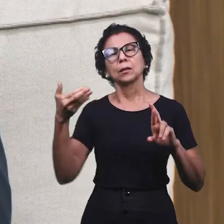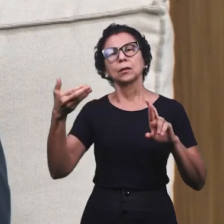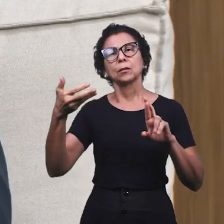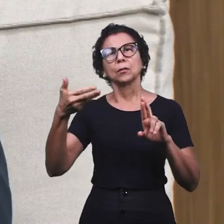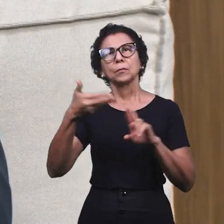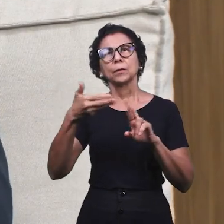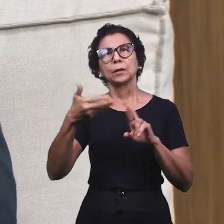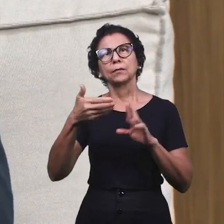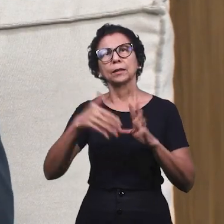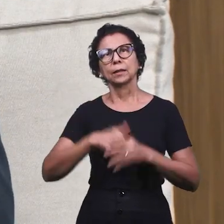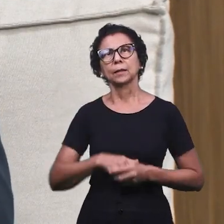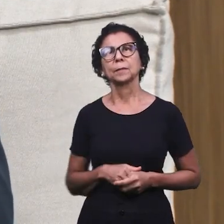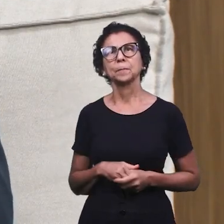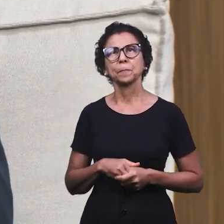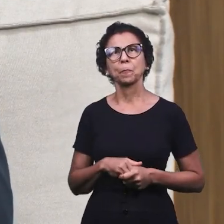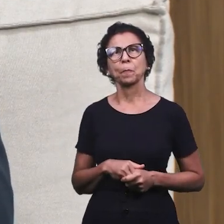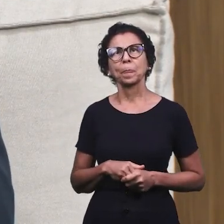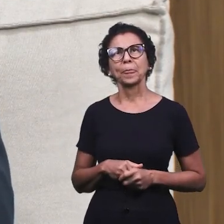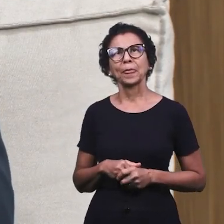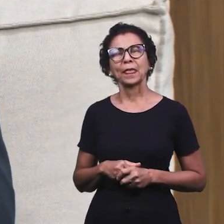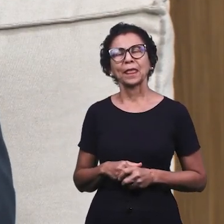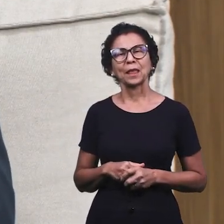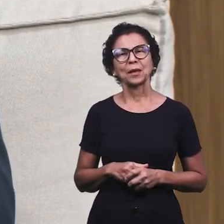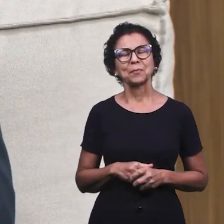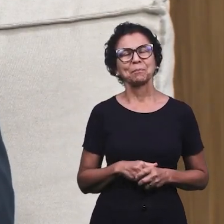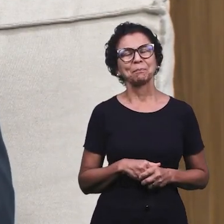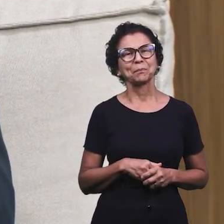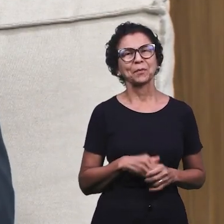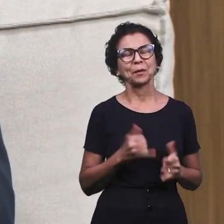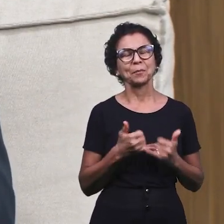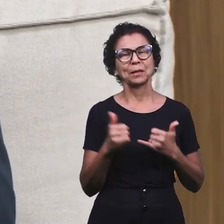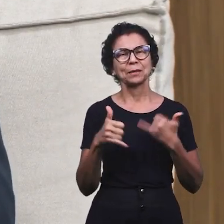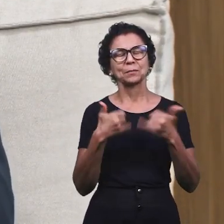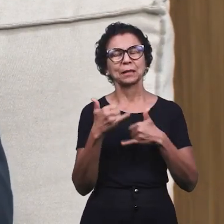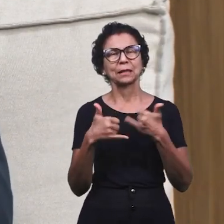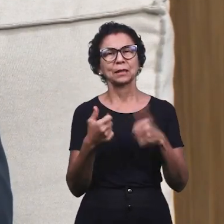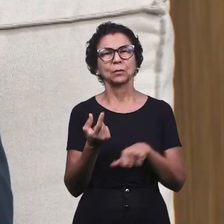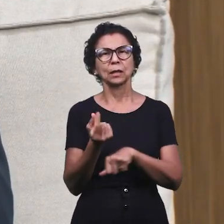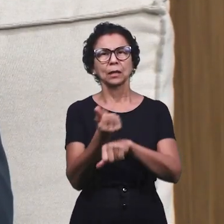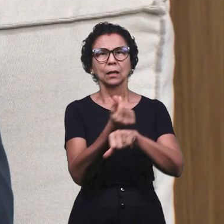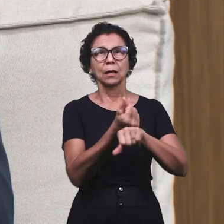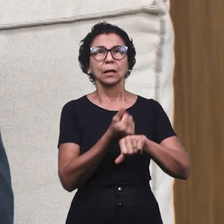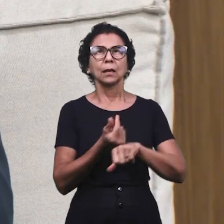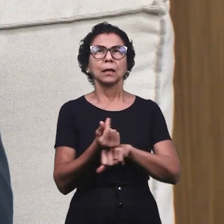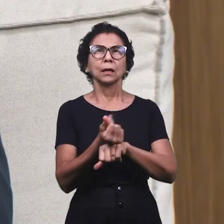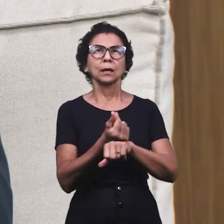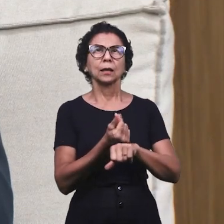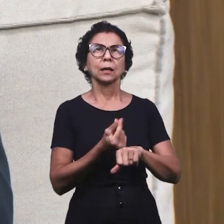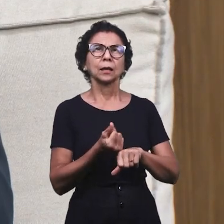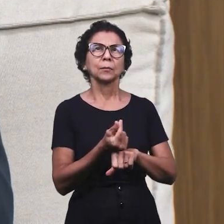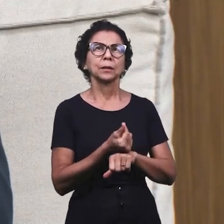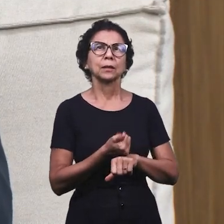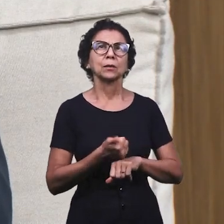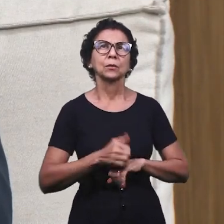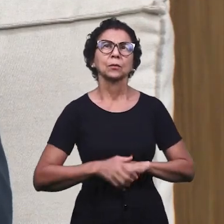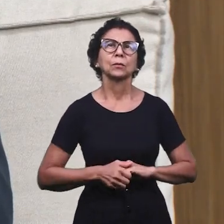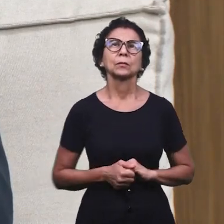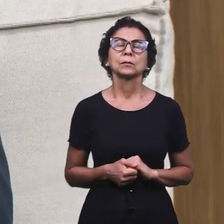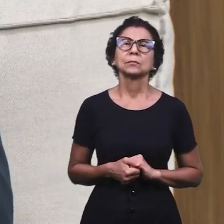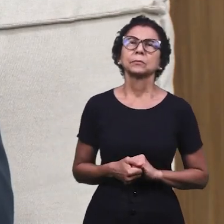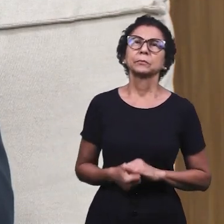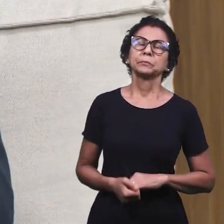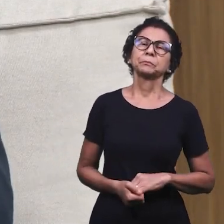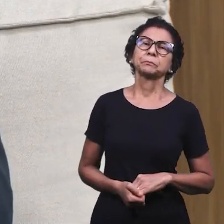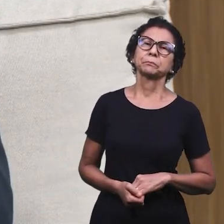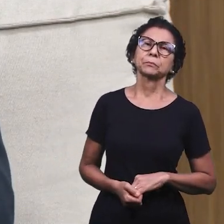fazer integralização do capital. Okay. Parece brincadeira, mas eu te falo que, eu não sei o percentual, mas a cada